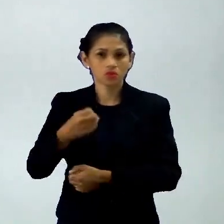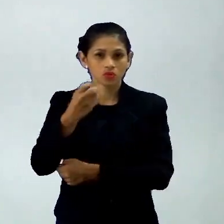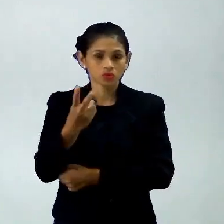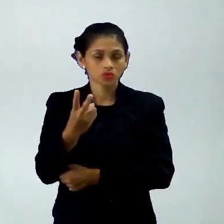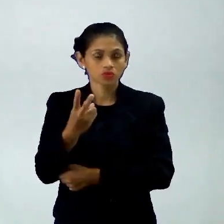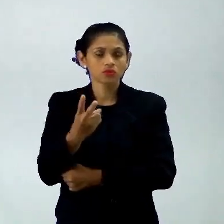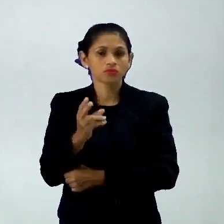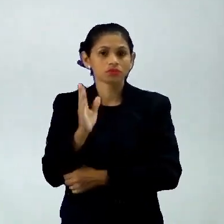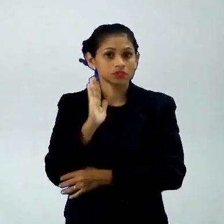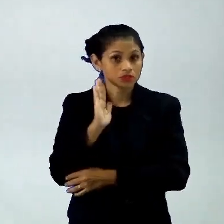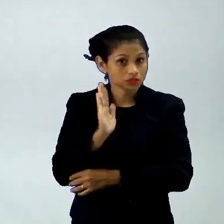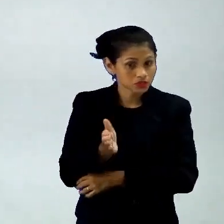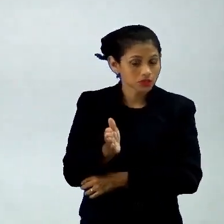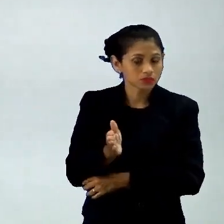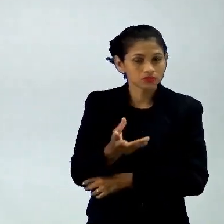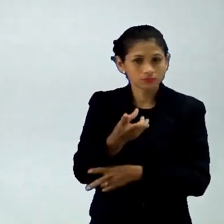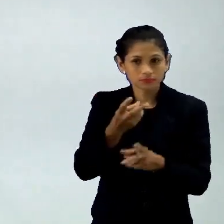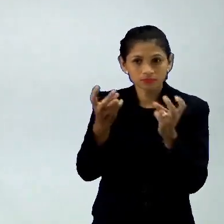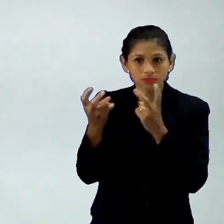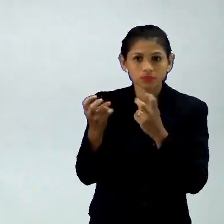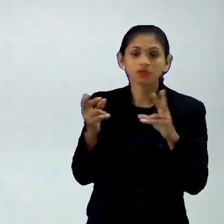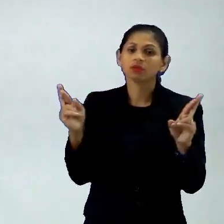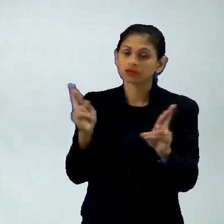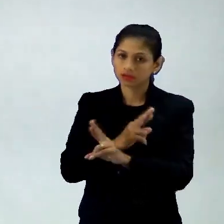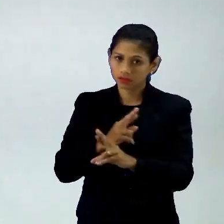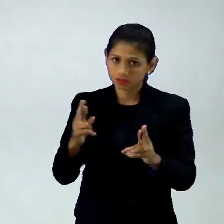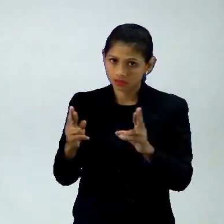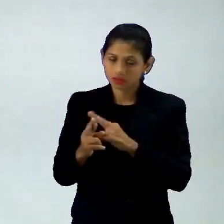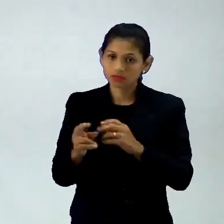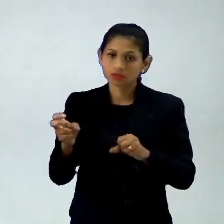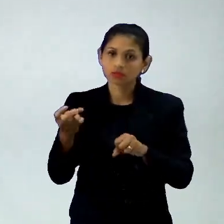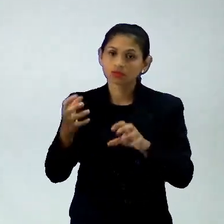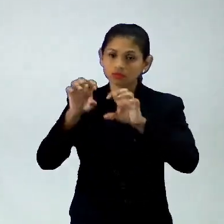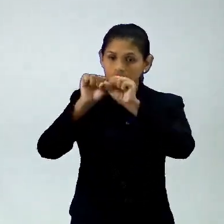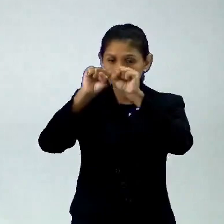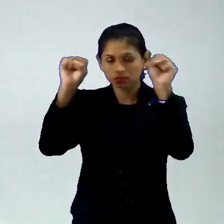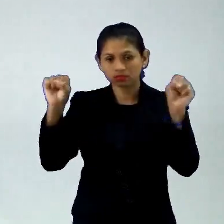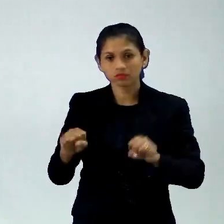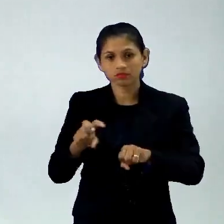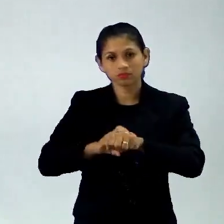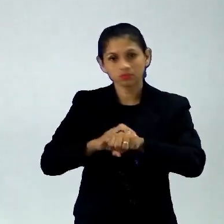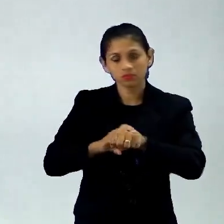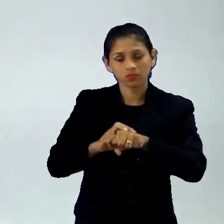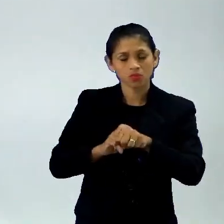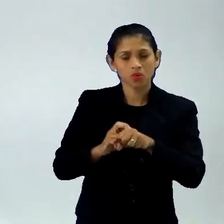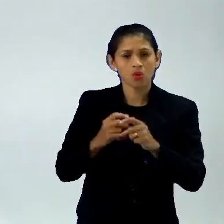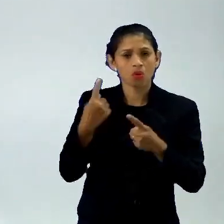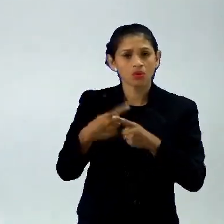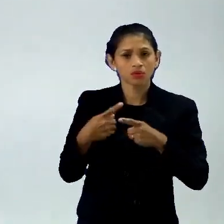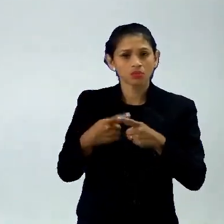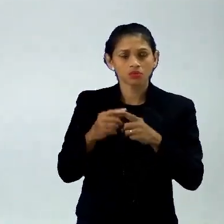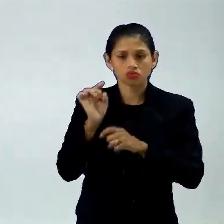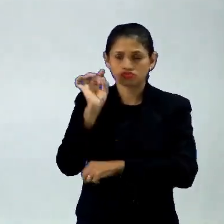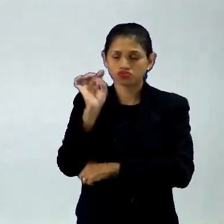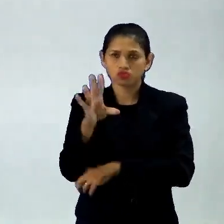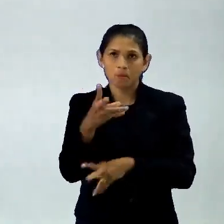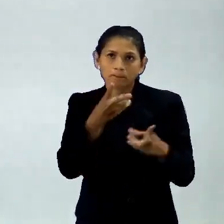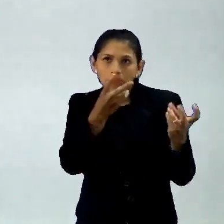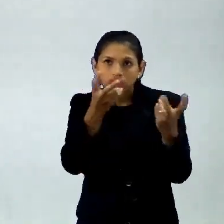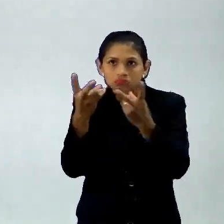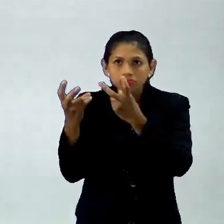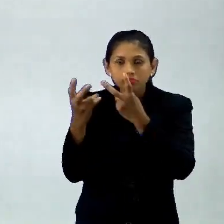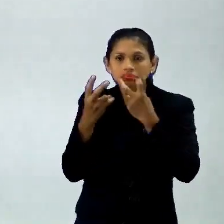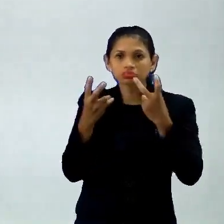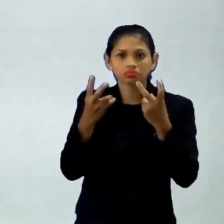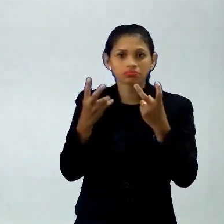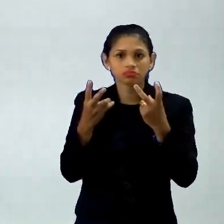vocês perceberem como eles estão totalmente relacionados ao sistema nervoso. Porque não basta só você captar aquela mensagem do momento,